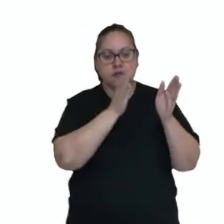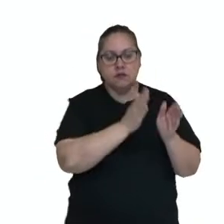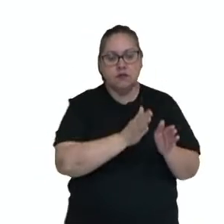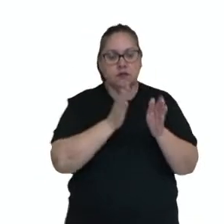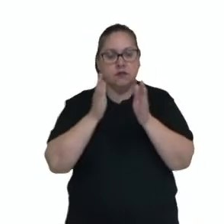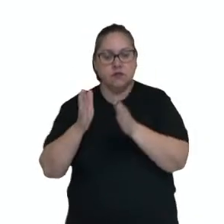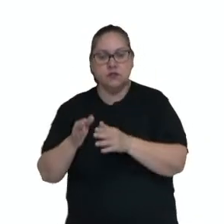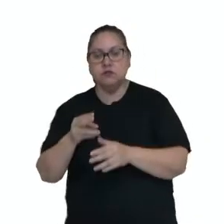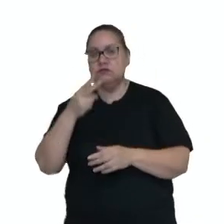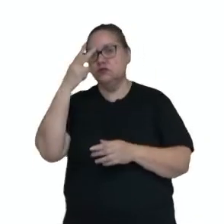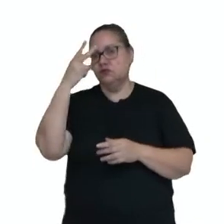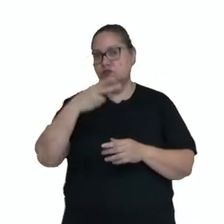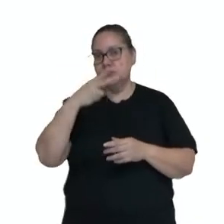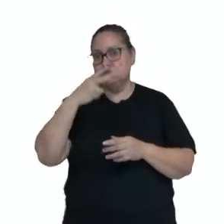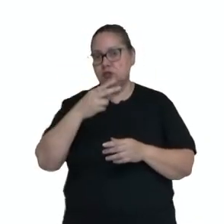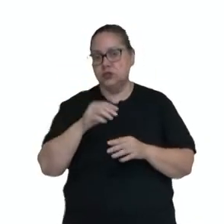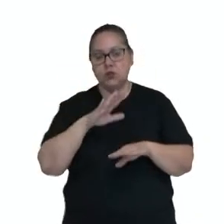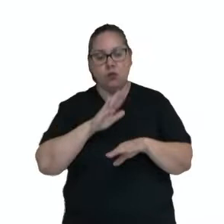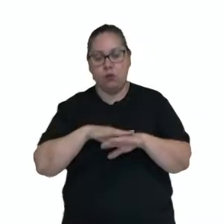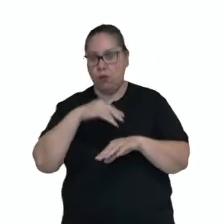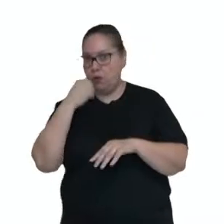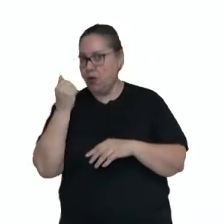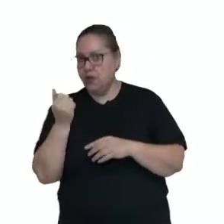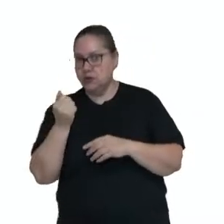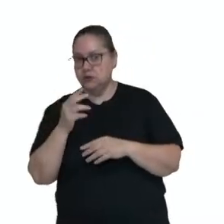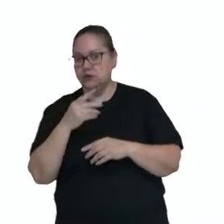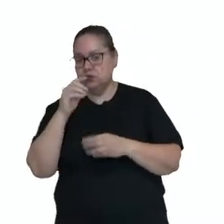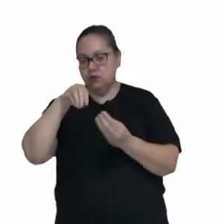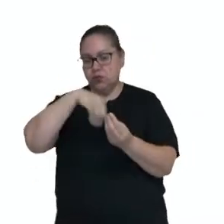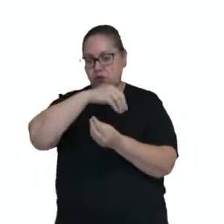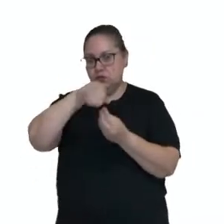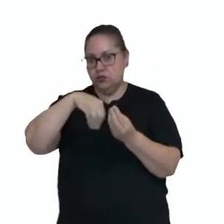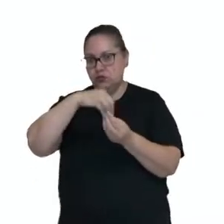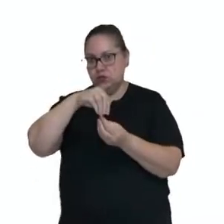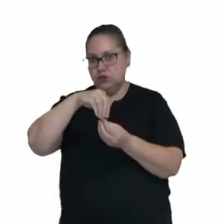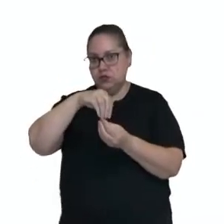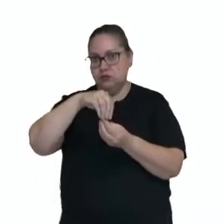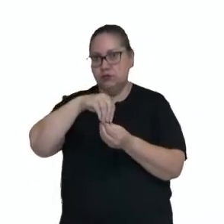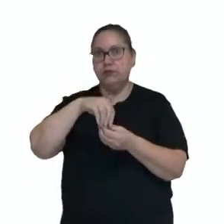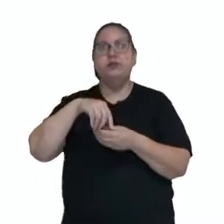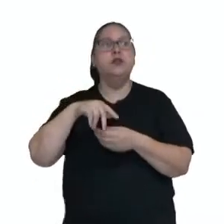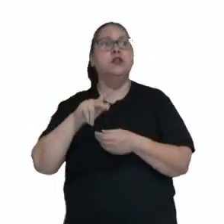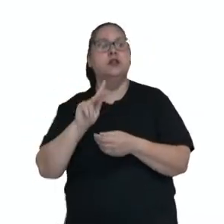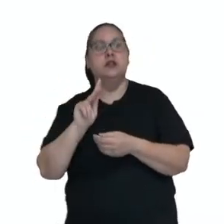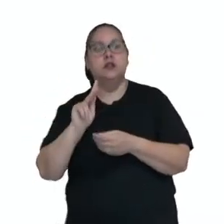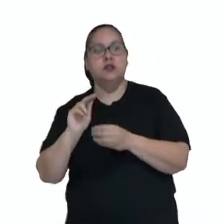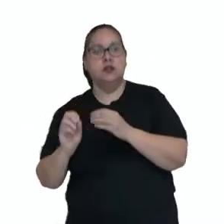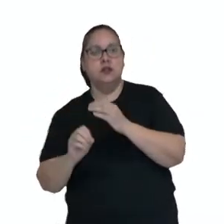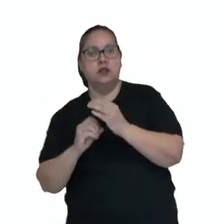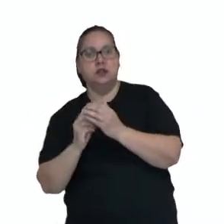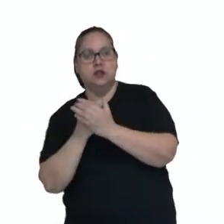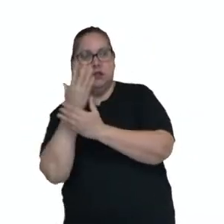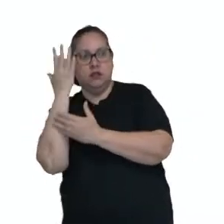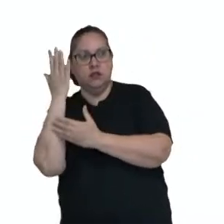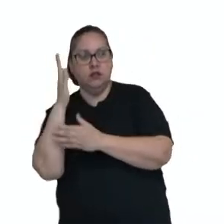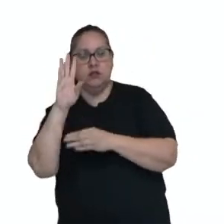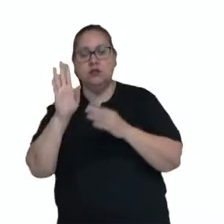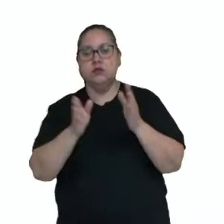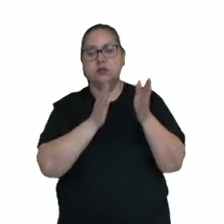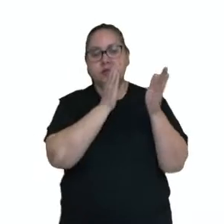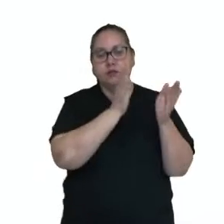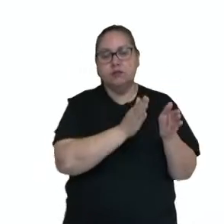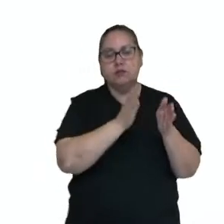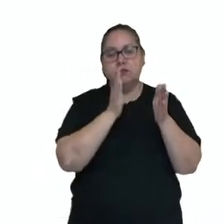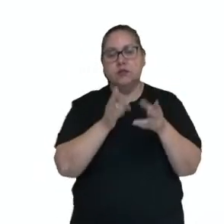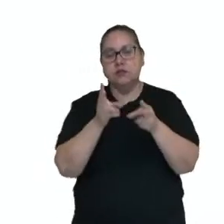fases, duas ou mais, de uma mistura heterogênea. As fases desse tipo de mistura podem ser